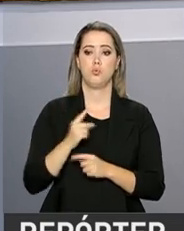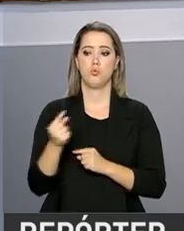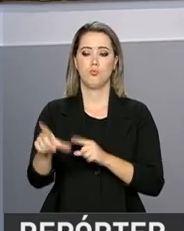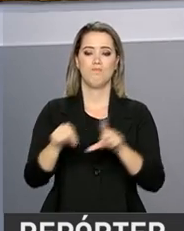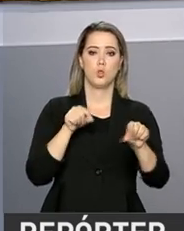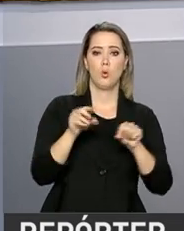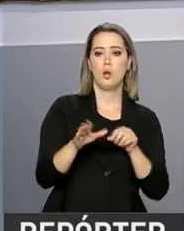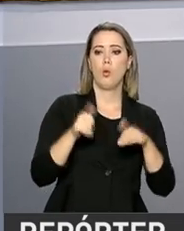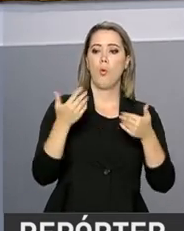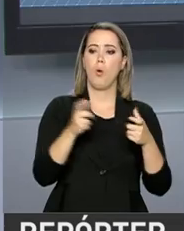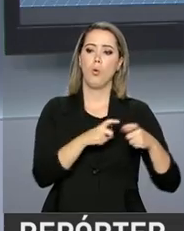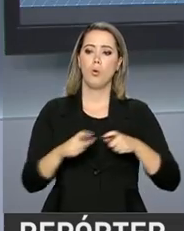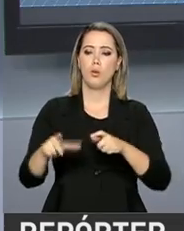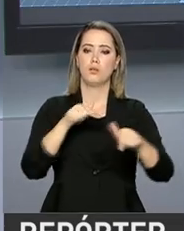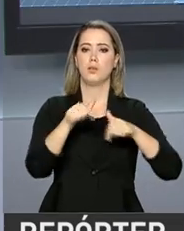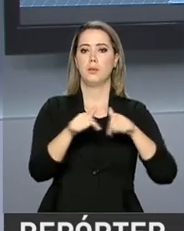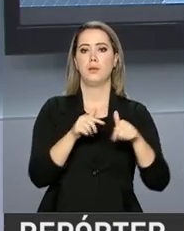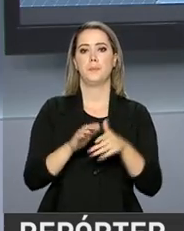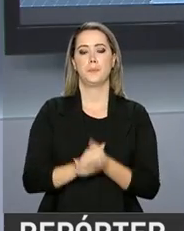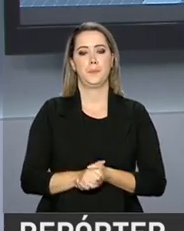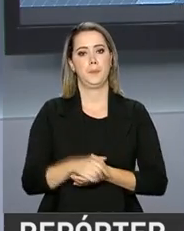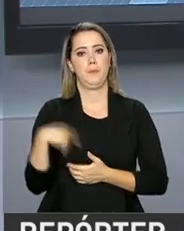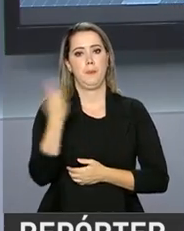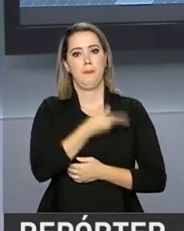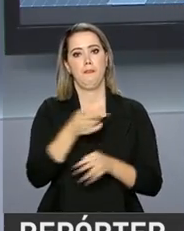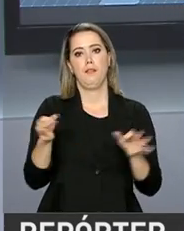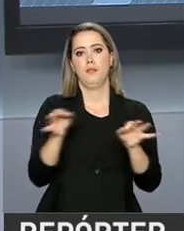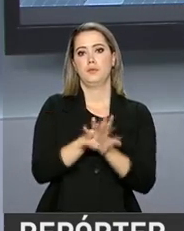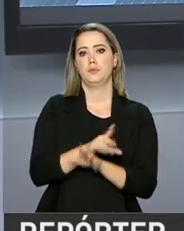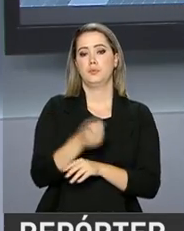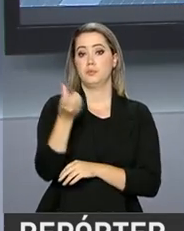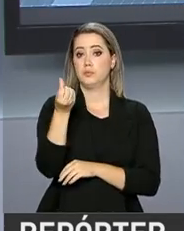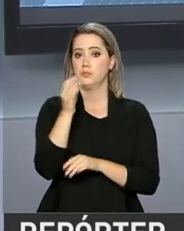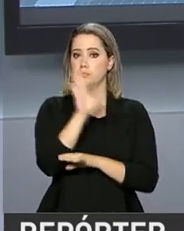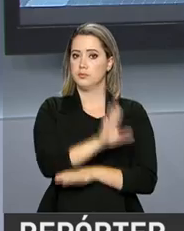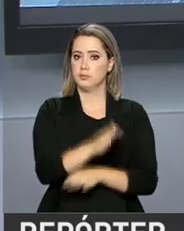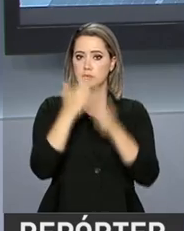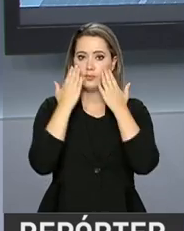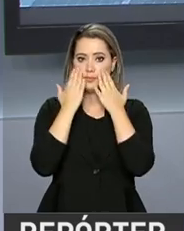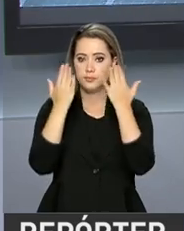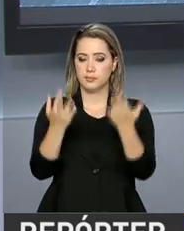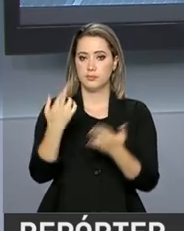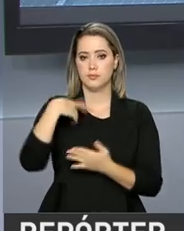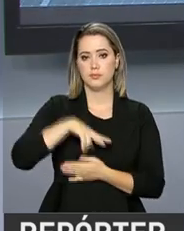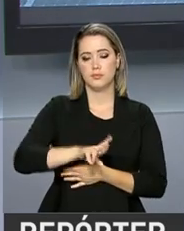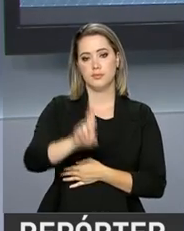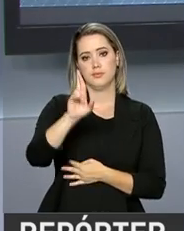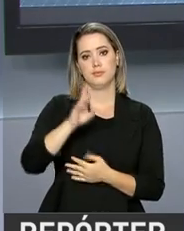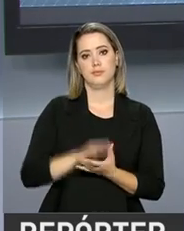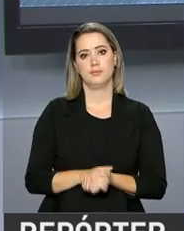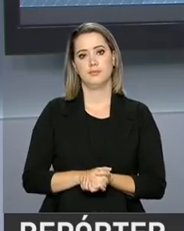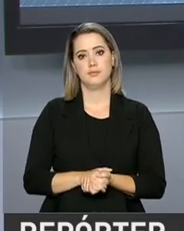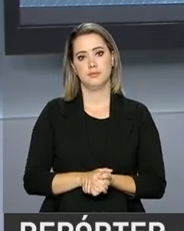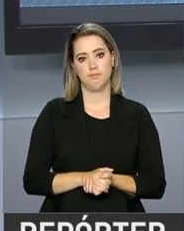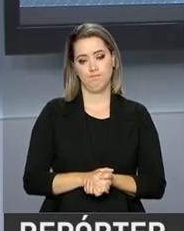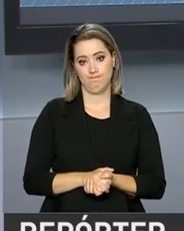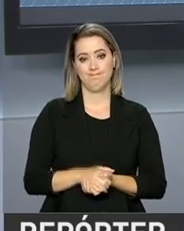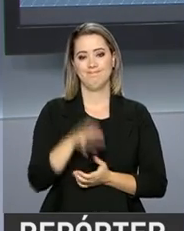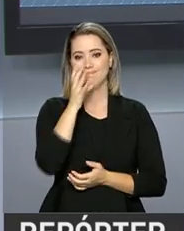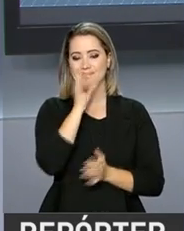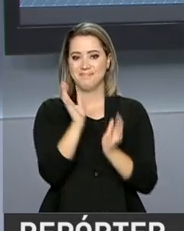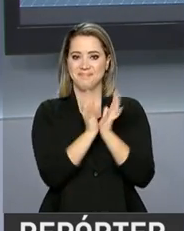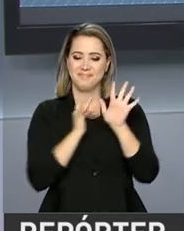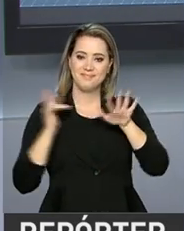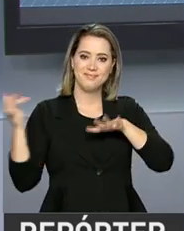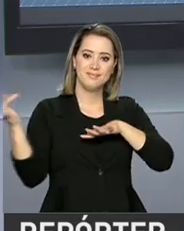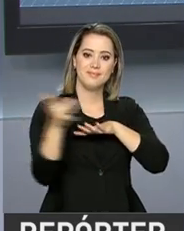área do pral nós ficamos por aqui Voltaremos às 6 da tarde na próxima edição do repórter NBR e você